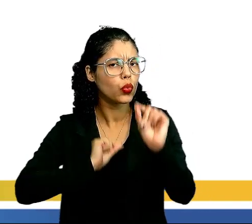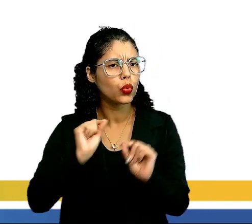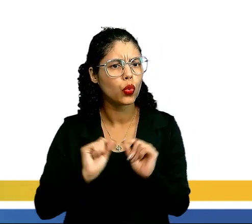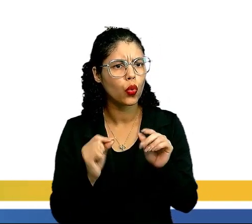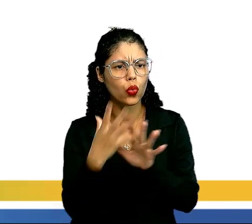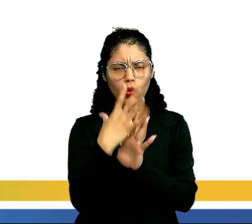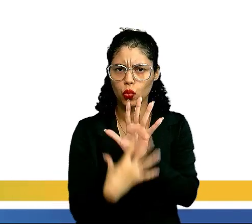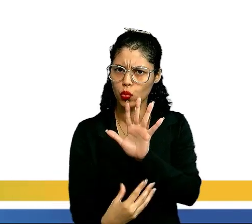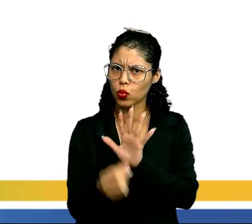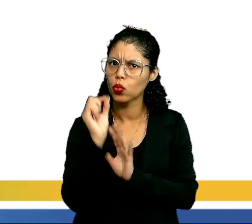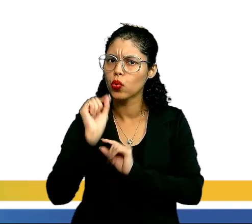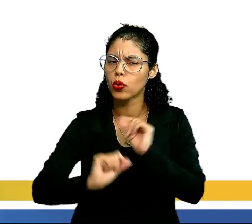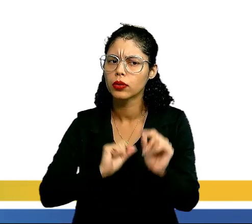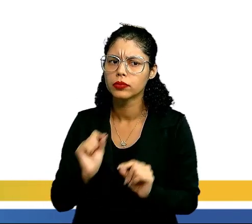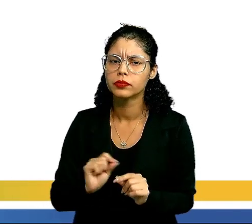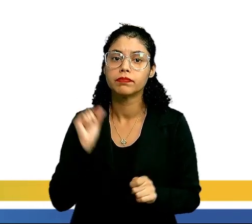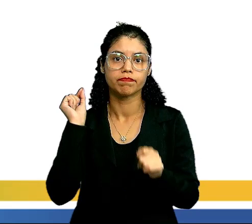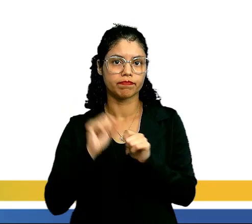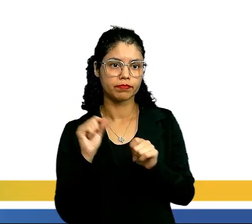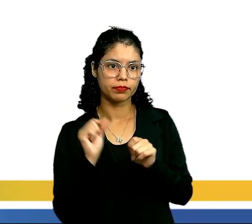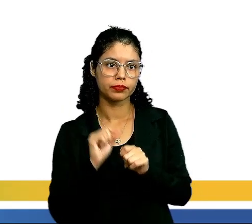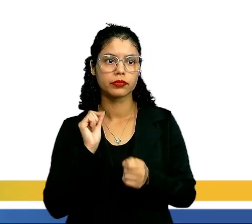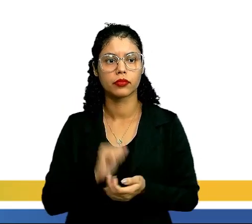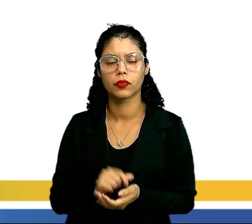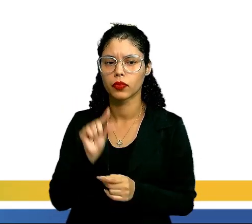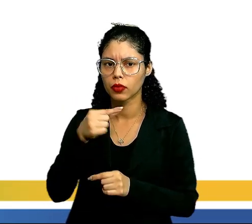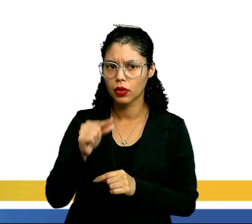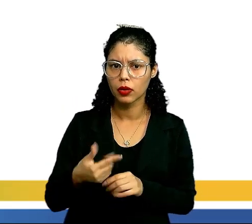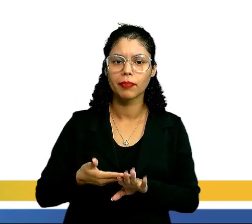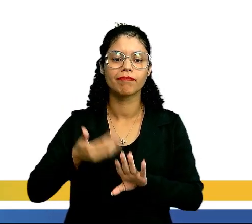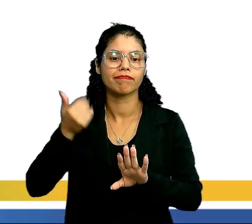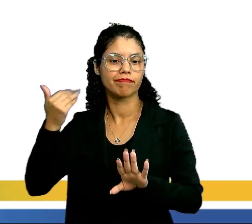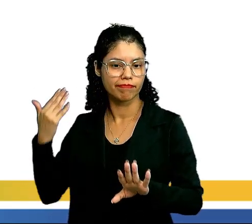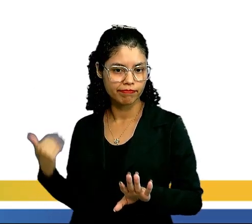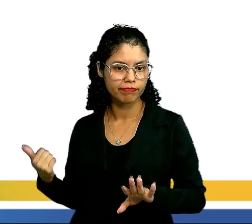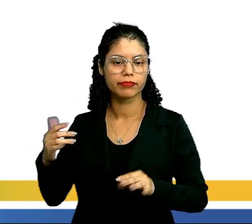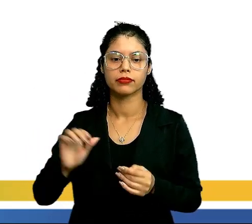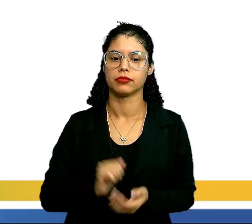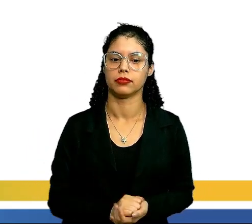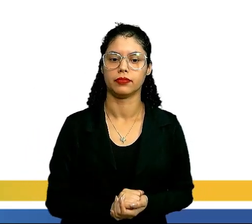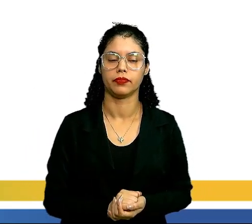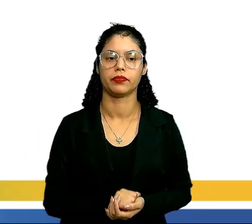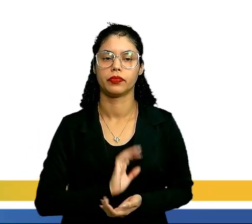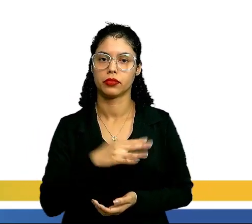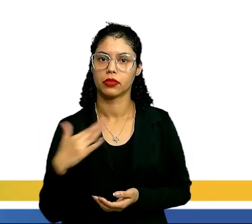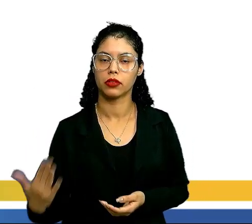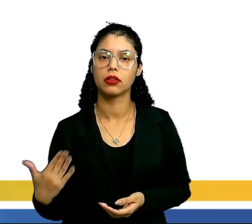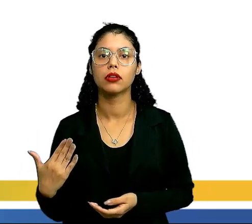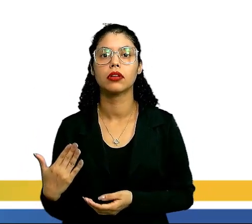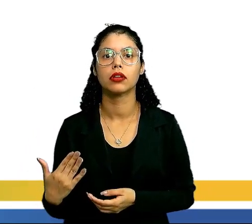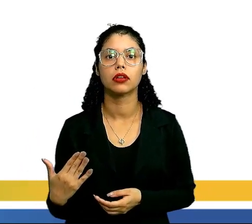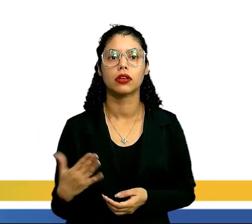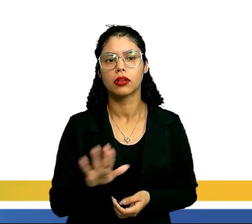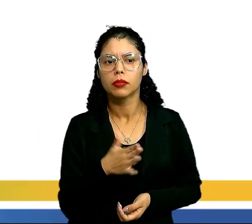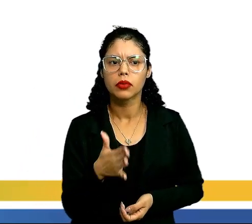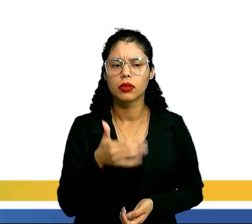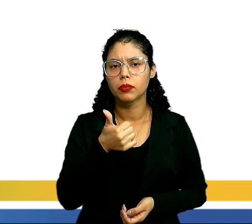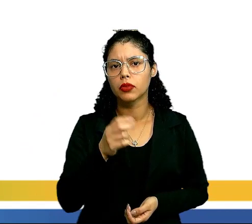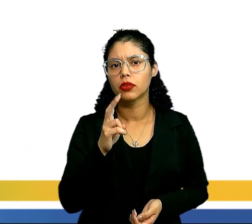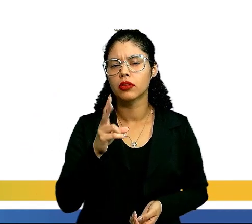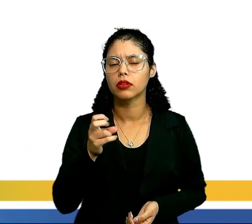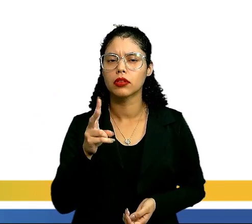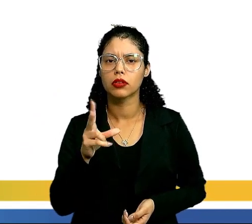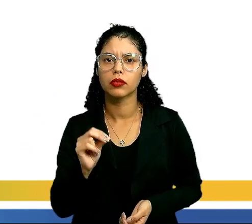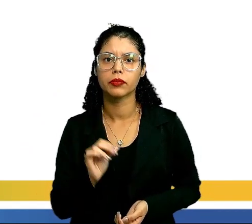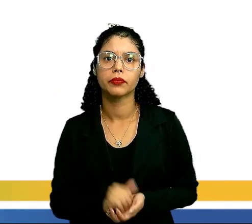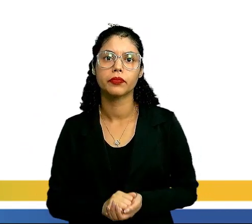é a projeção de Peters? Ela foi elaborada um pouquinho mais tarde, Enquanto a do Mercator é lá por volta de